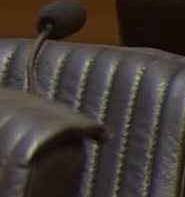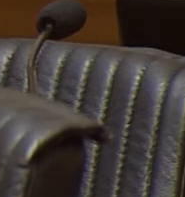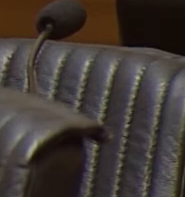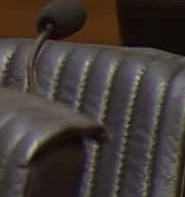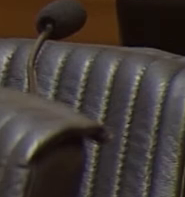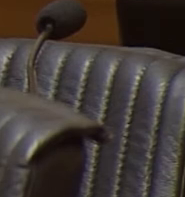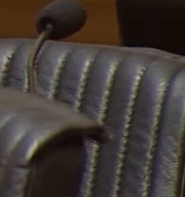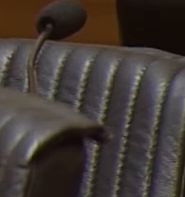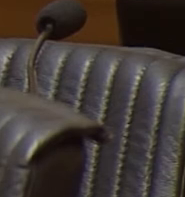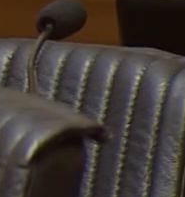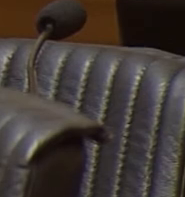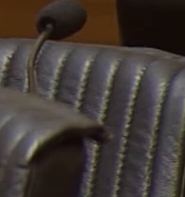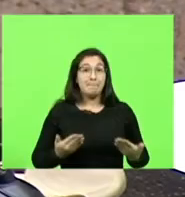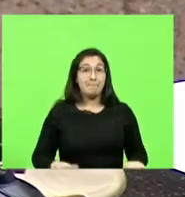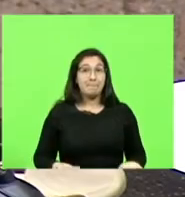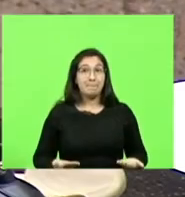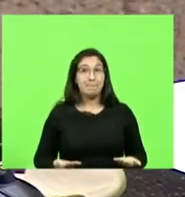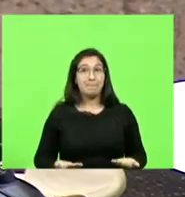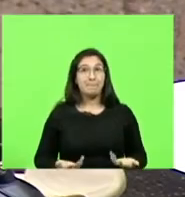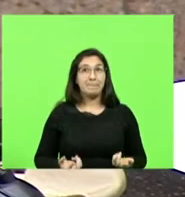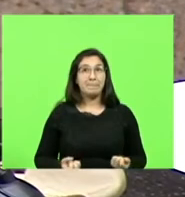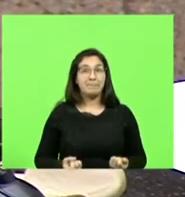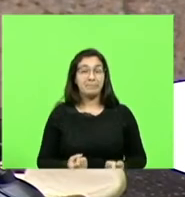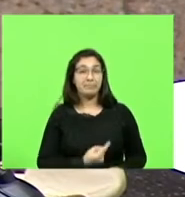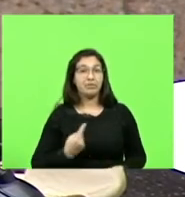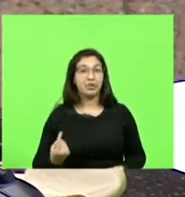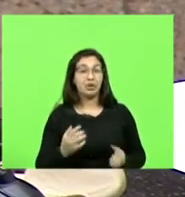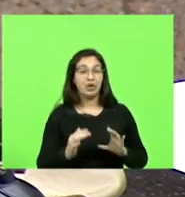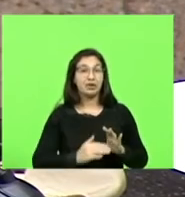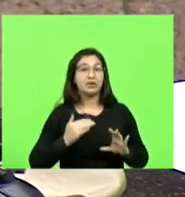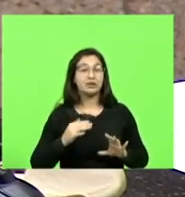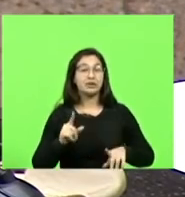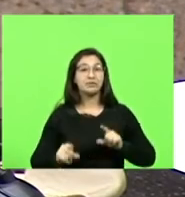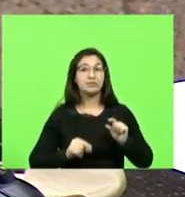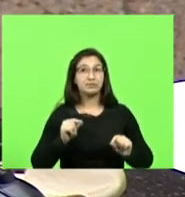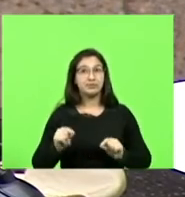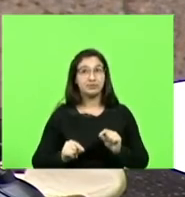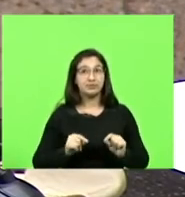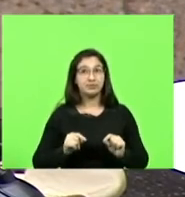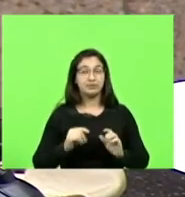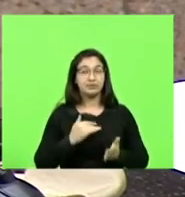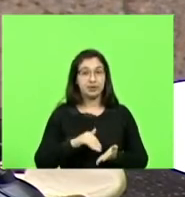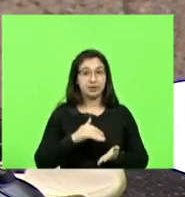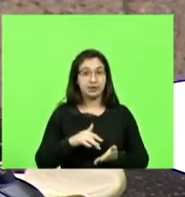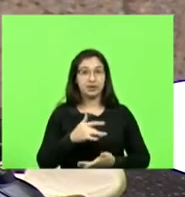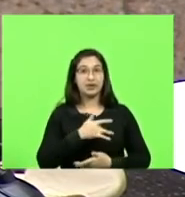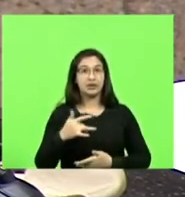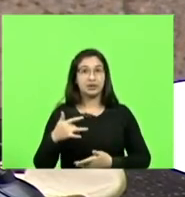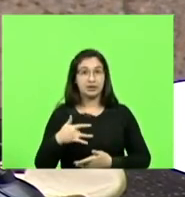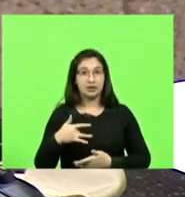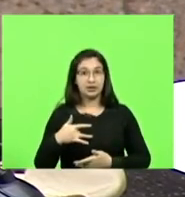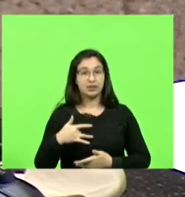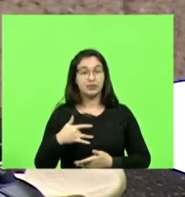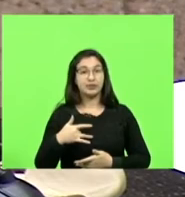CPI para investigar o problema. Nós também recebemos aqui o secretário da Saúde, que nos trouxe